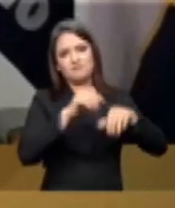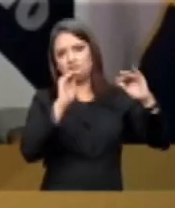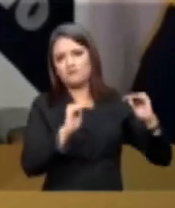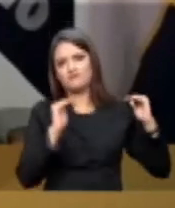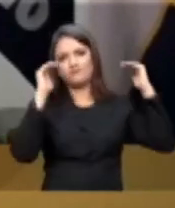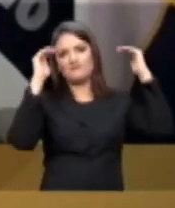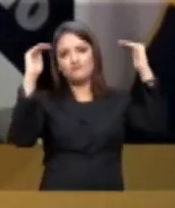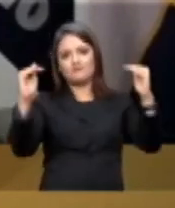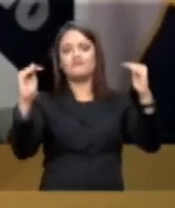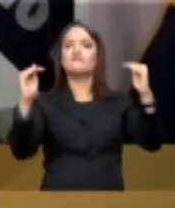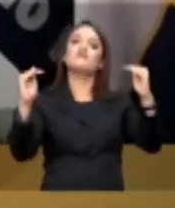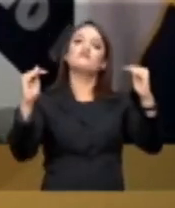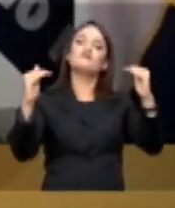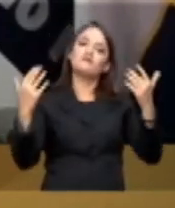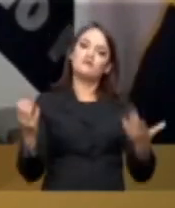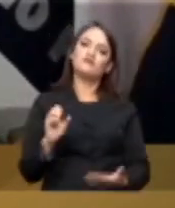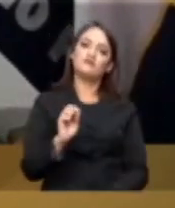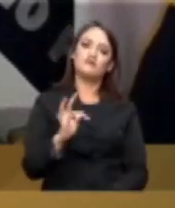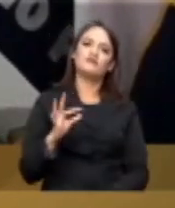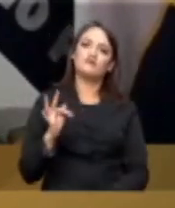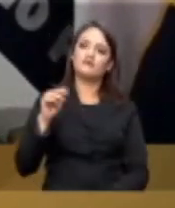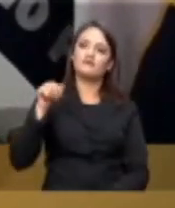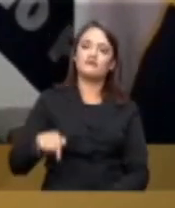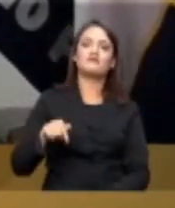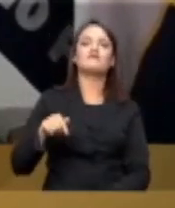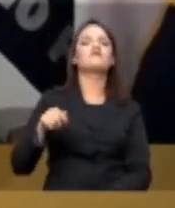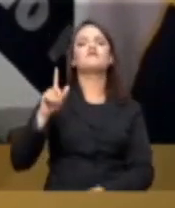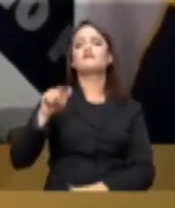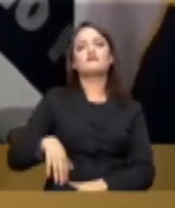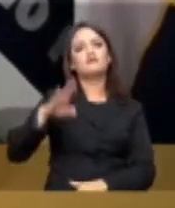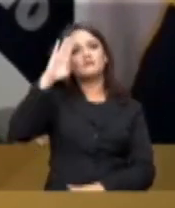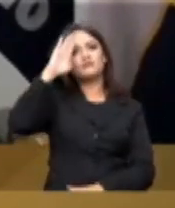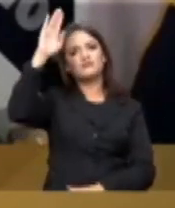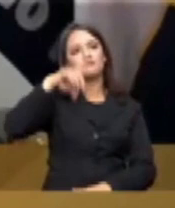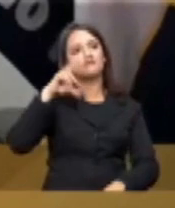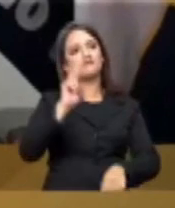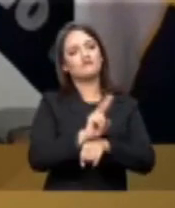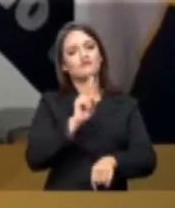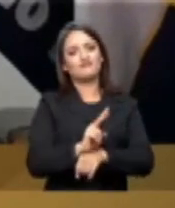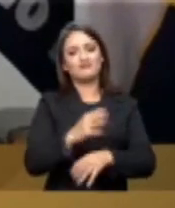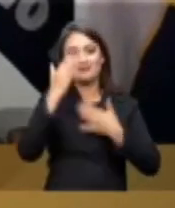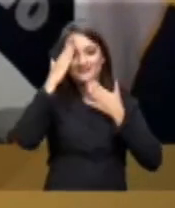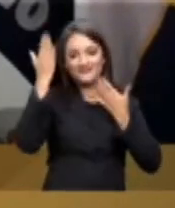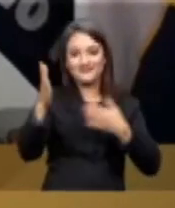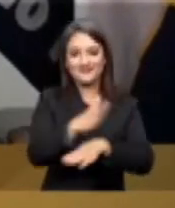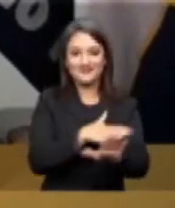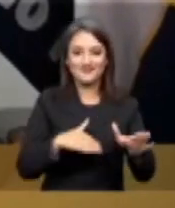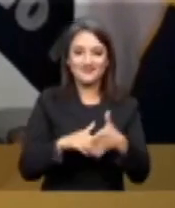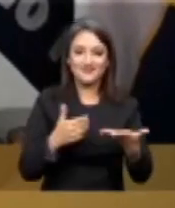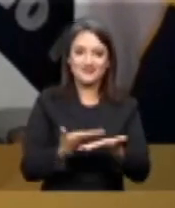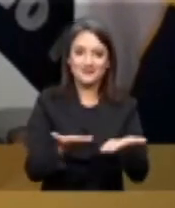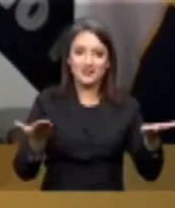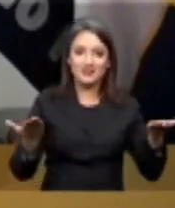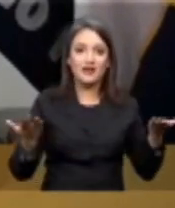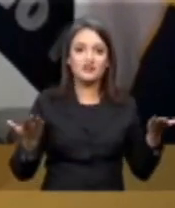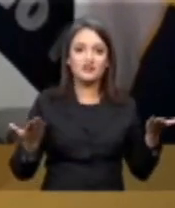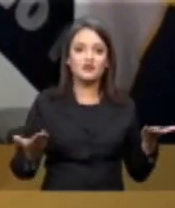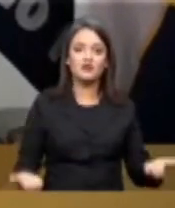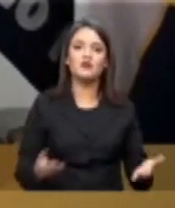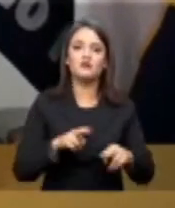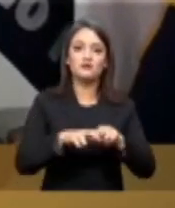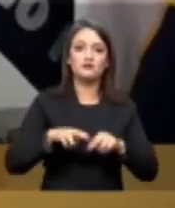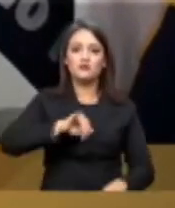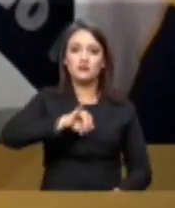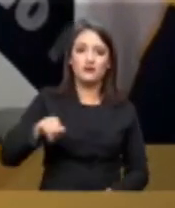da qual a Suprema Corte é a sua suprema guardiã. Muito obrigado a todos e a todas por esta